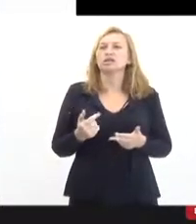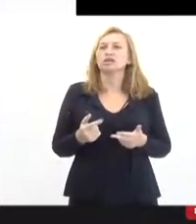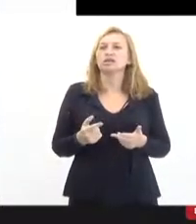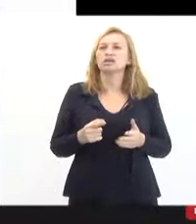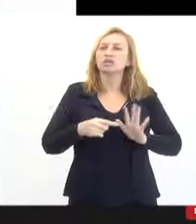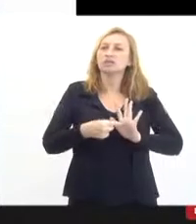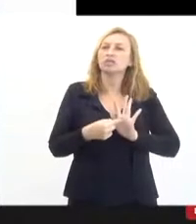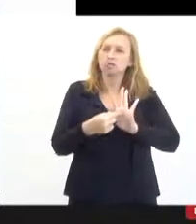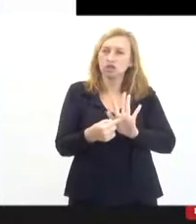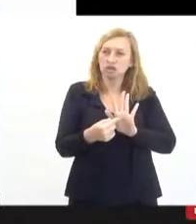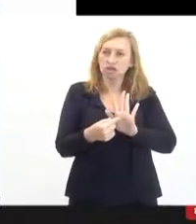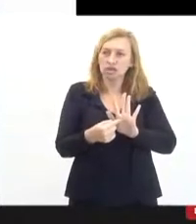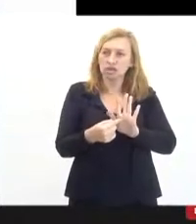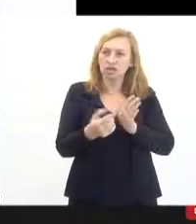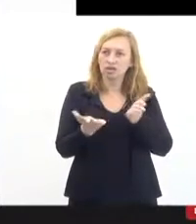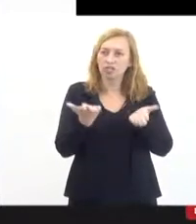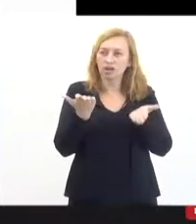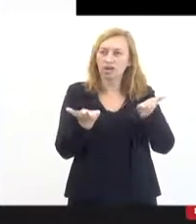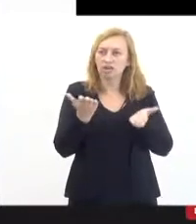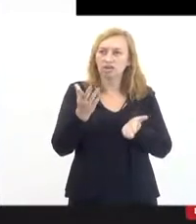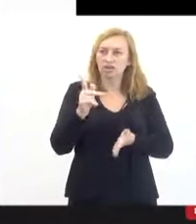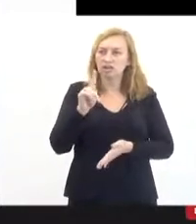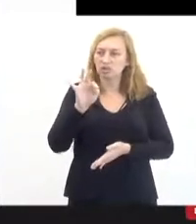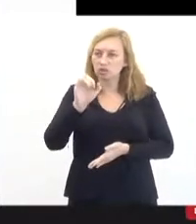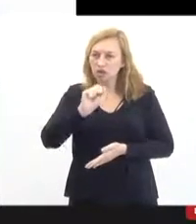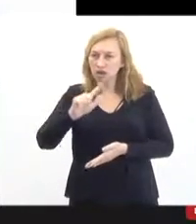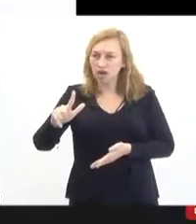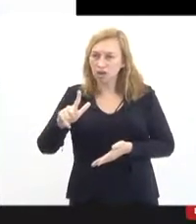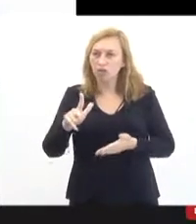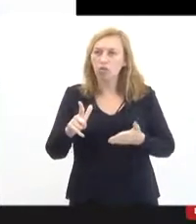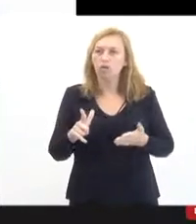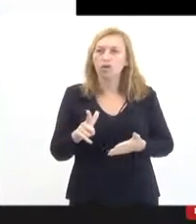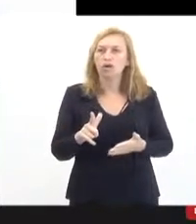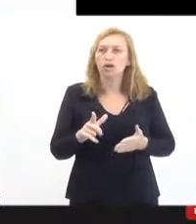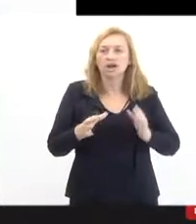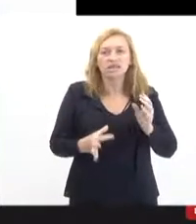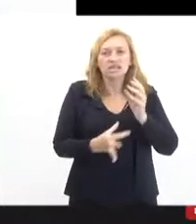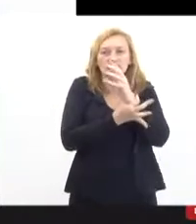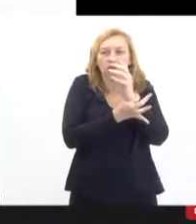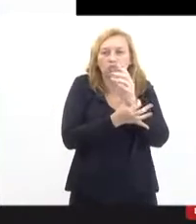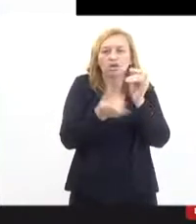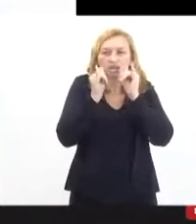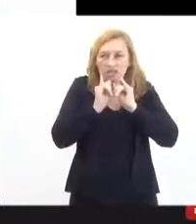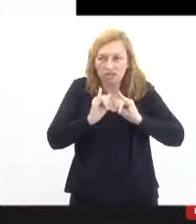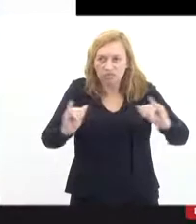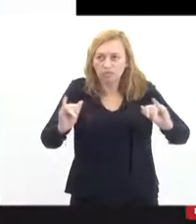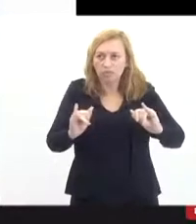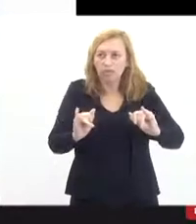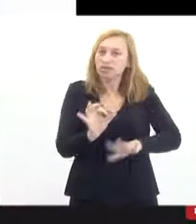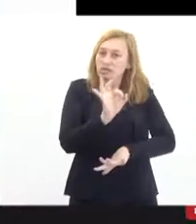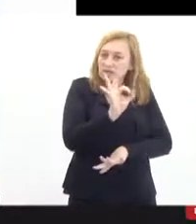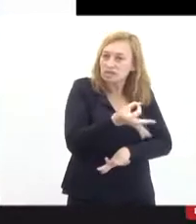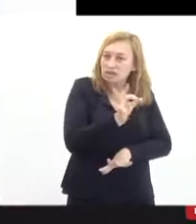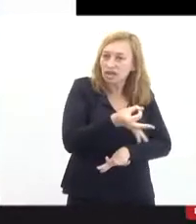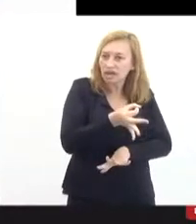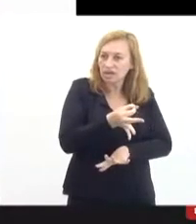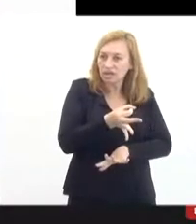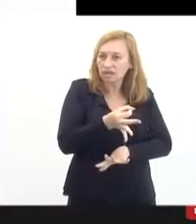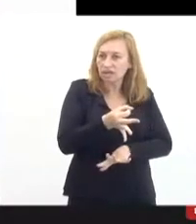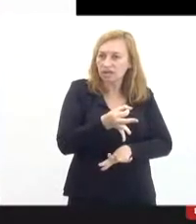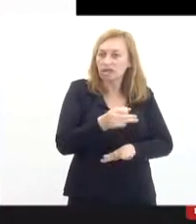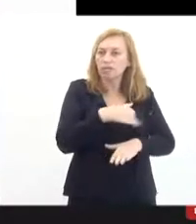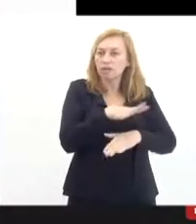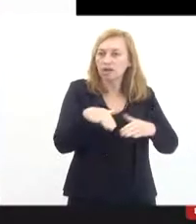ser demonstrada aí no balanço patrimonial, de modo a assegurar uma informação fidedigna para os